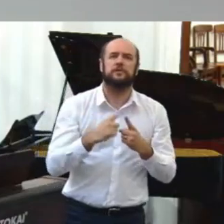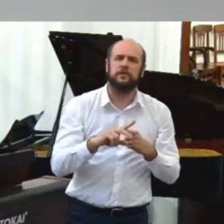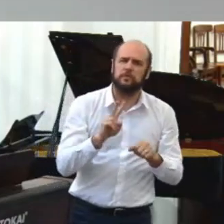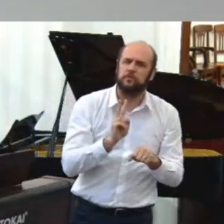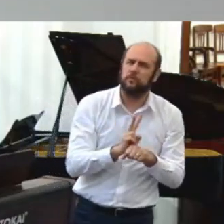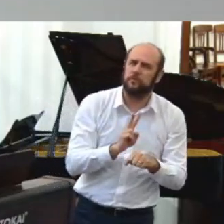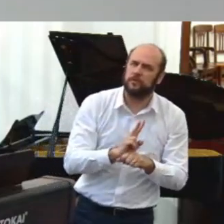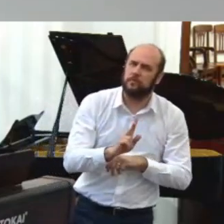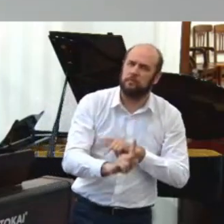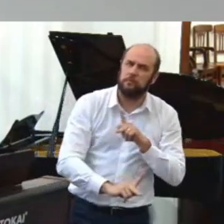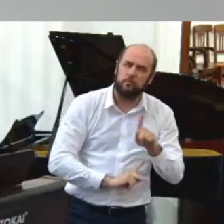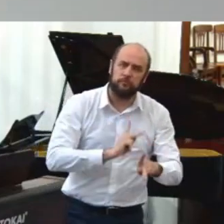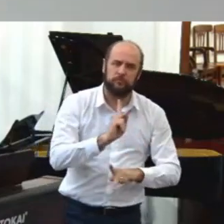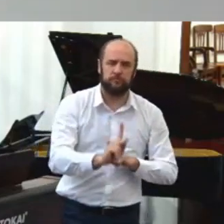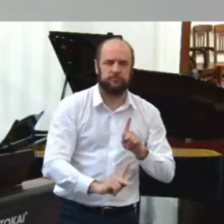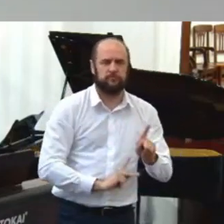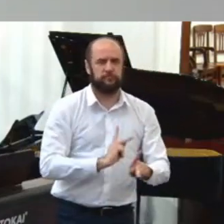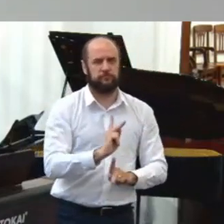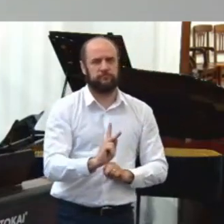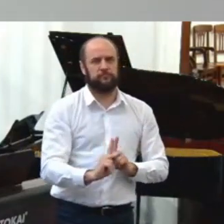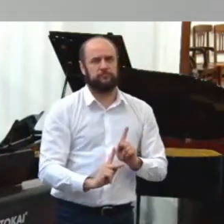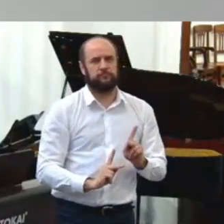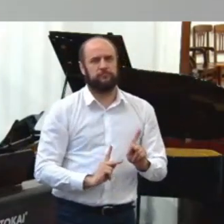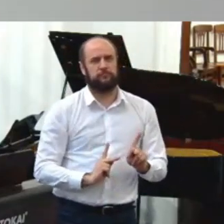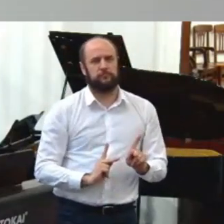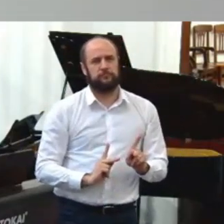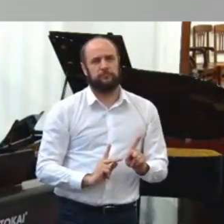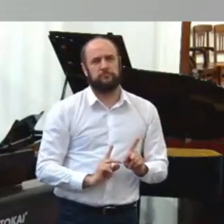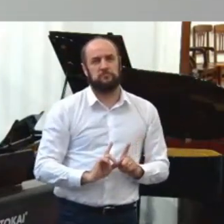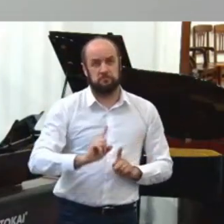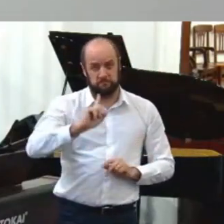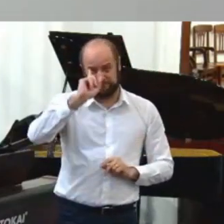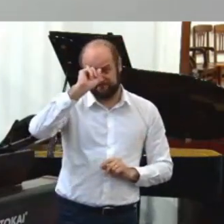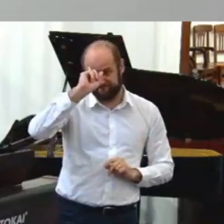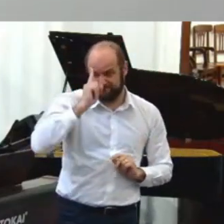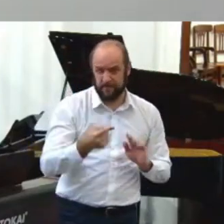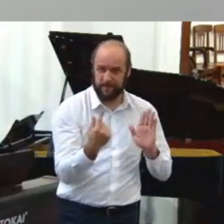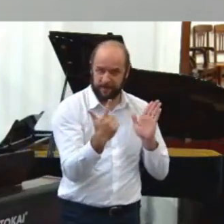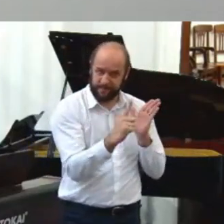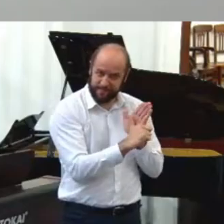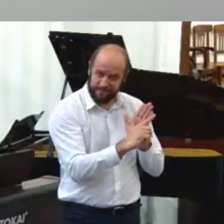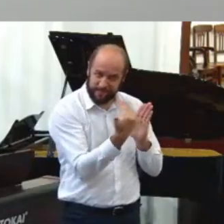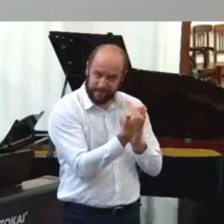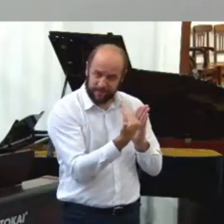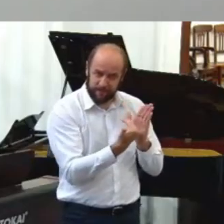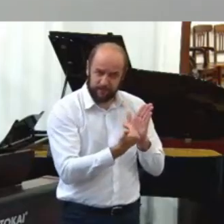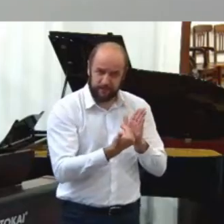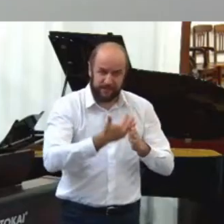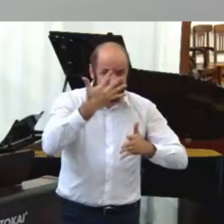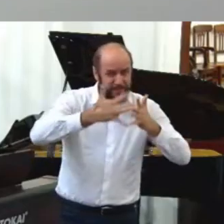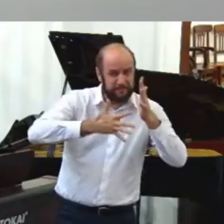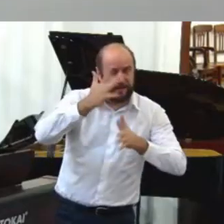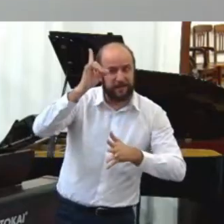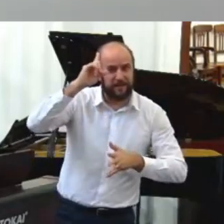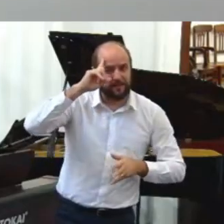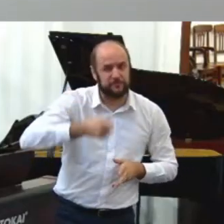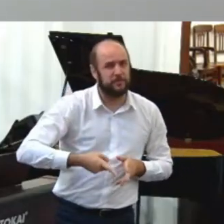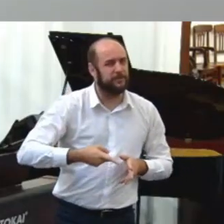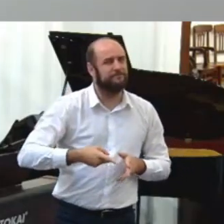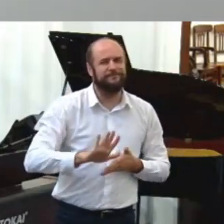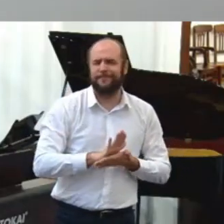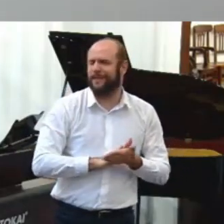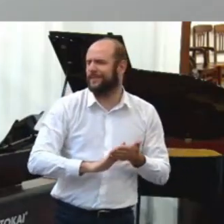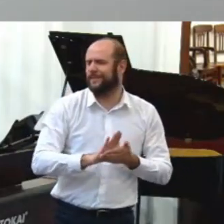o seu povo, meus irmãos. Nenhum decreto humano pode frustrar os planos